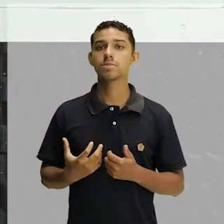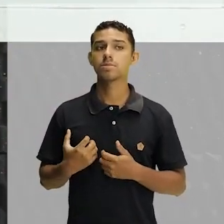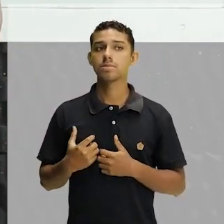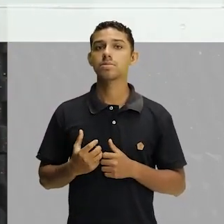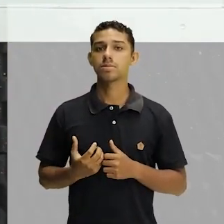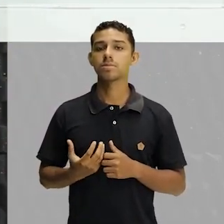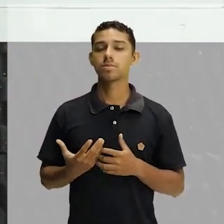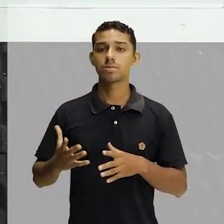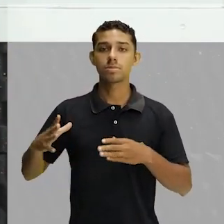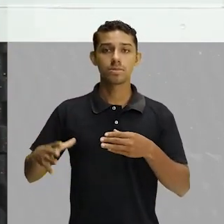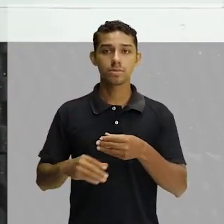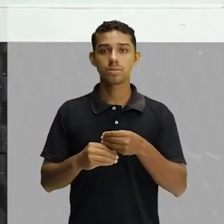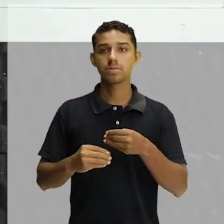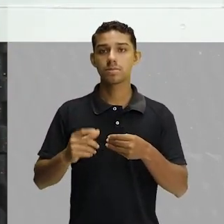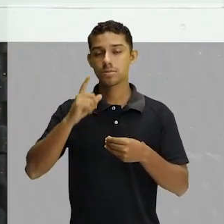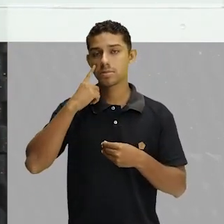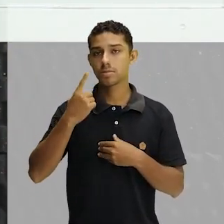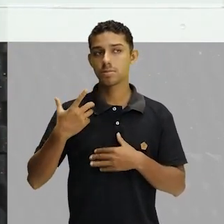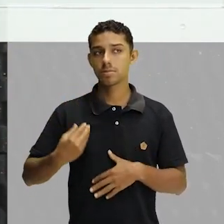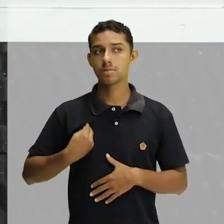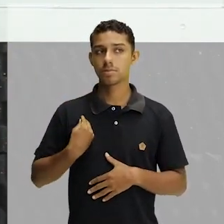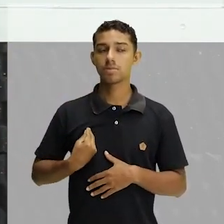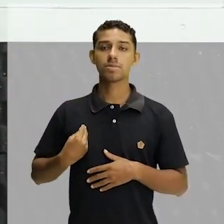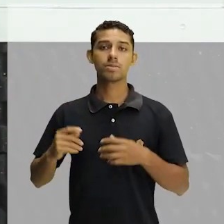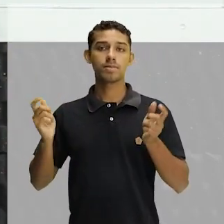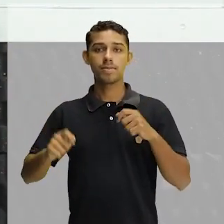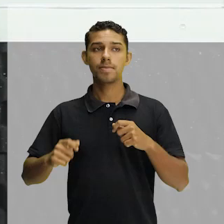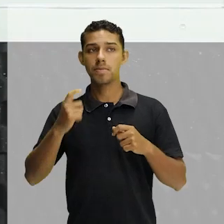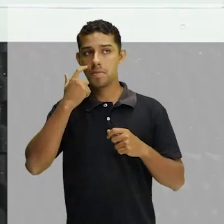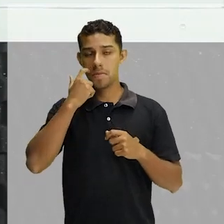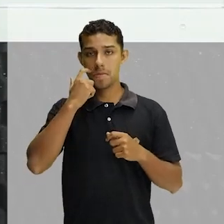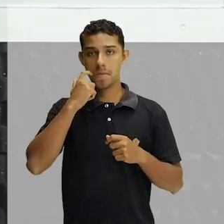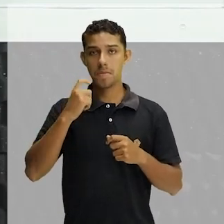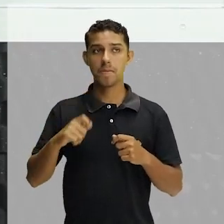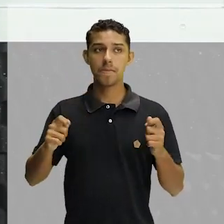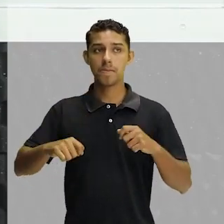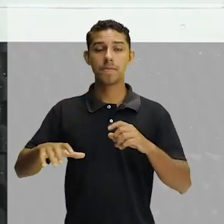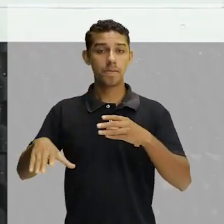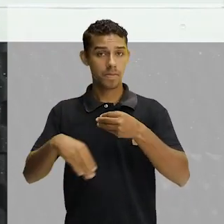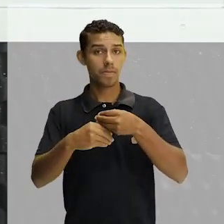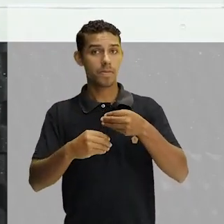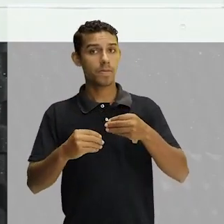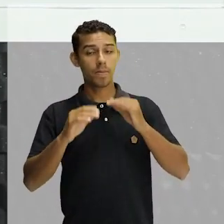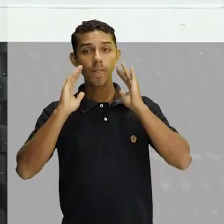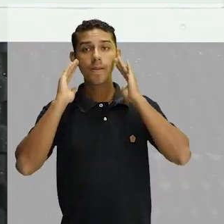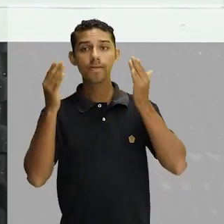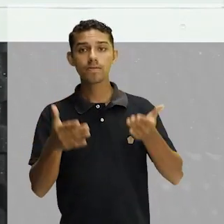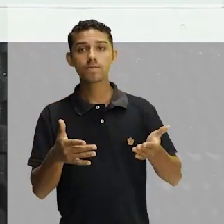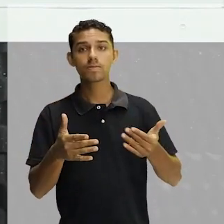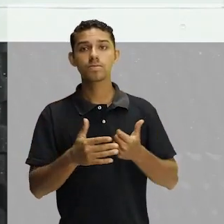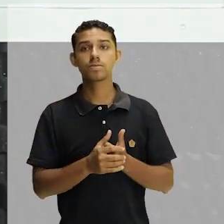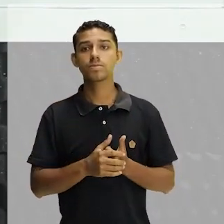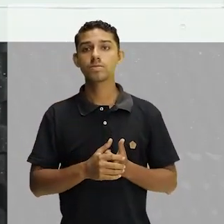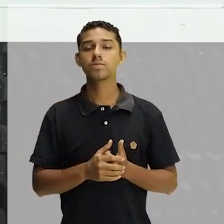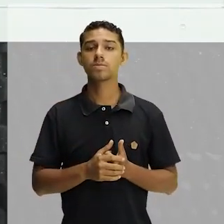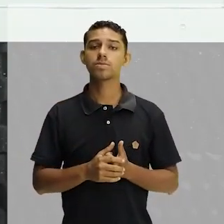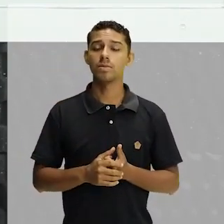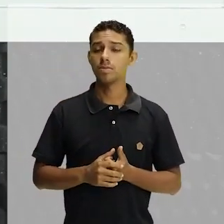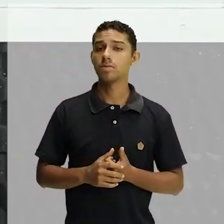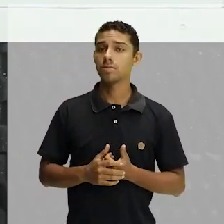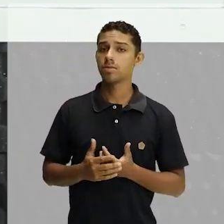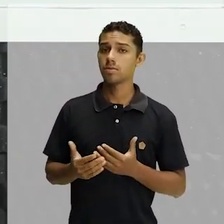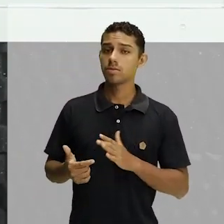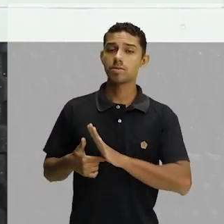muito instituinte da vida social e constituinte até mesmo, né, deflagrante desta